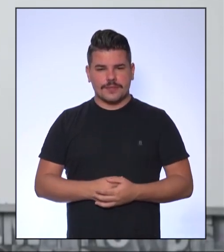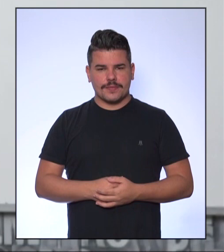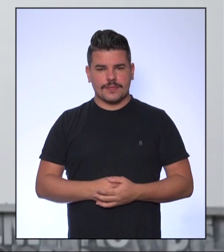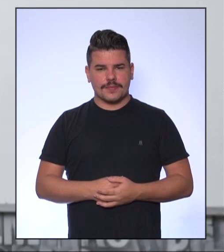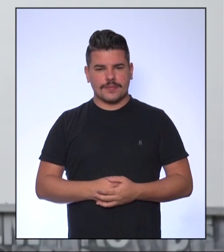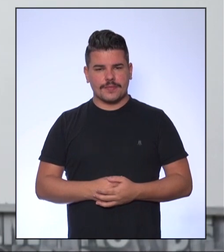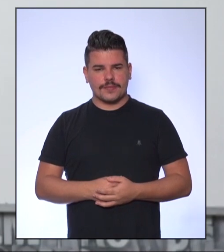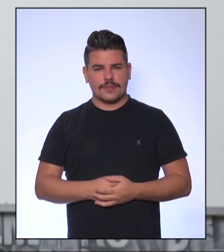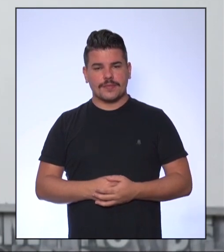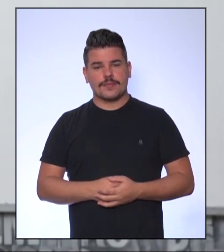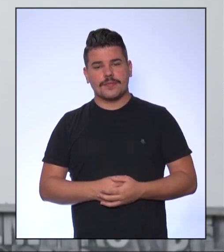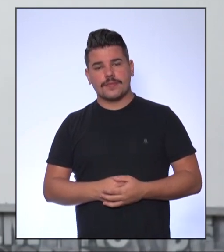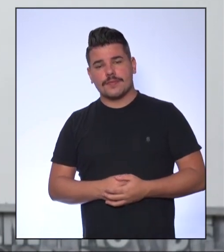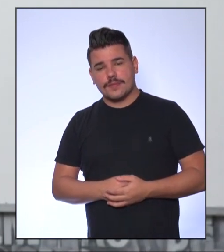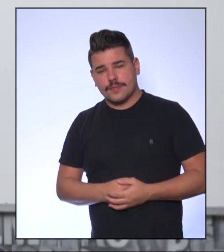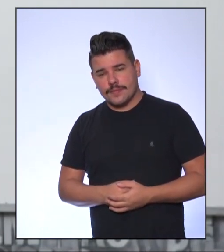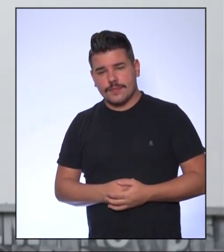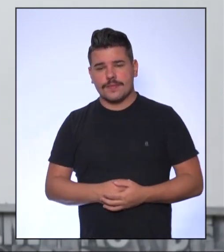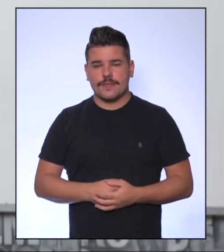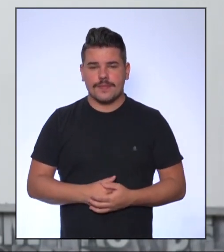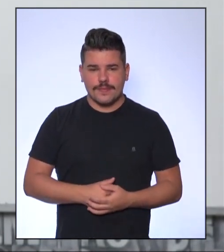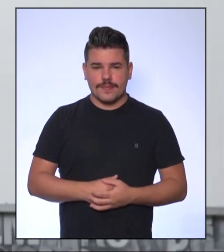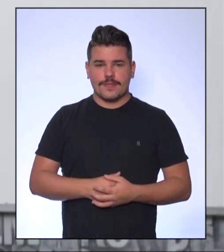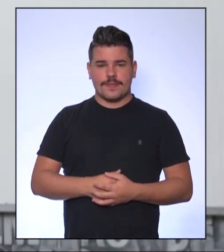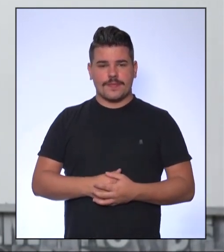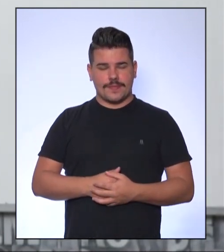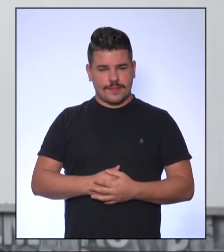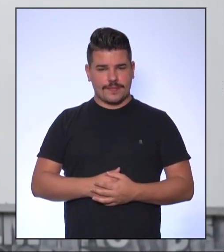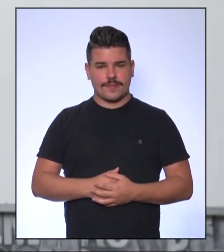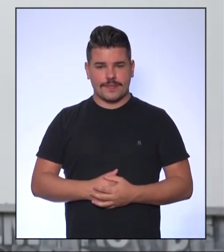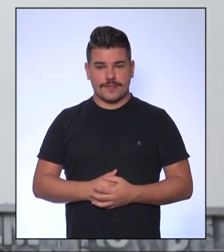Nós vamos observar o retorno das